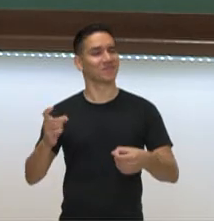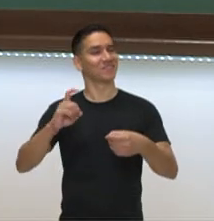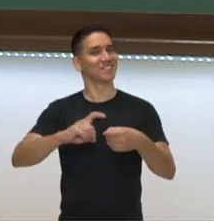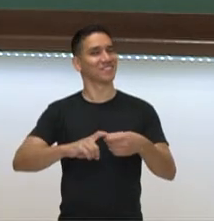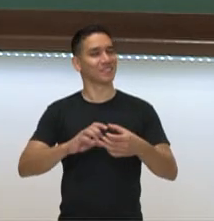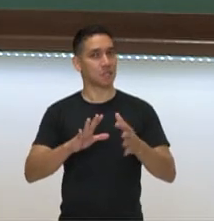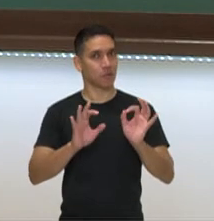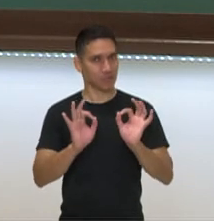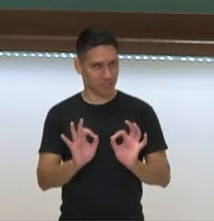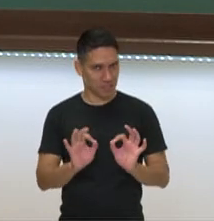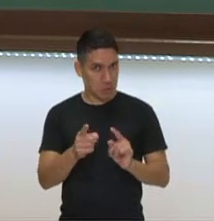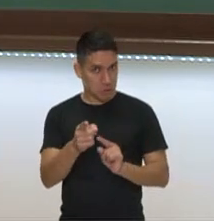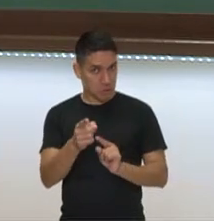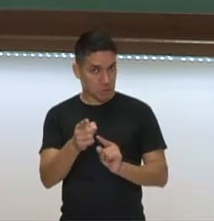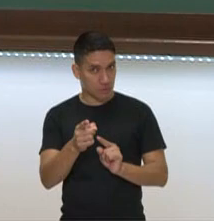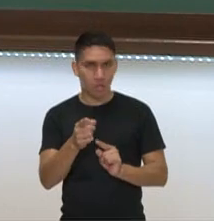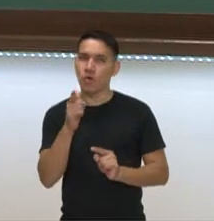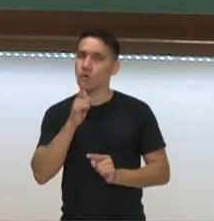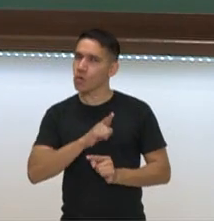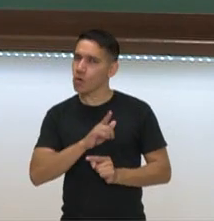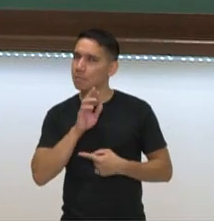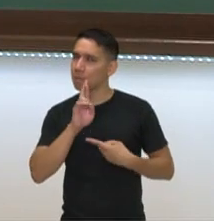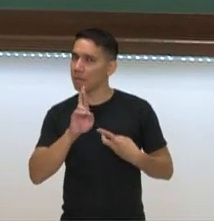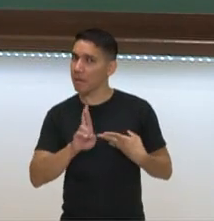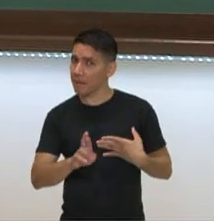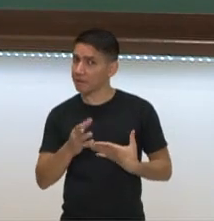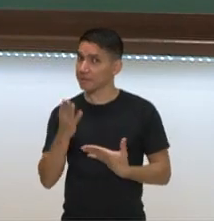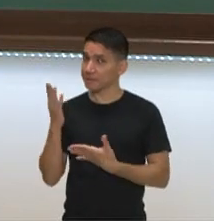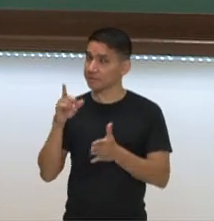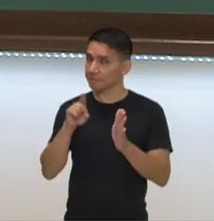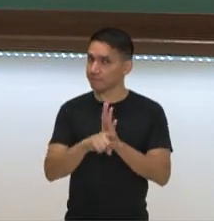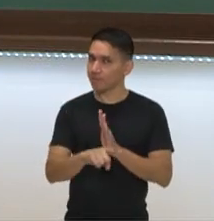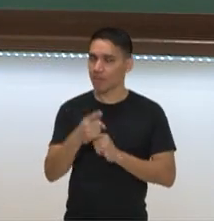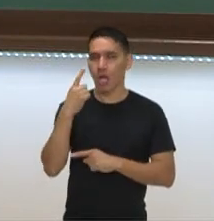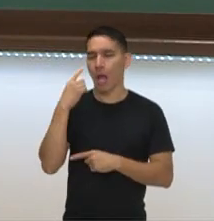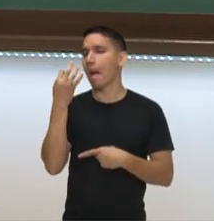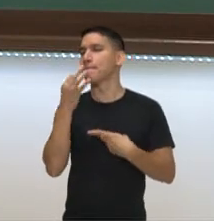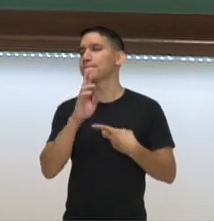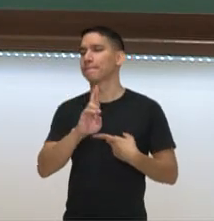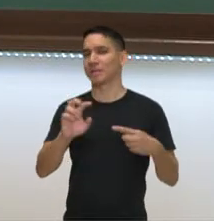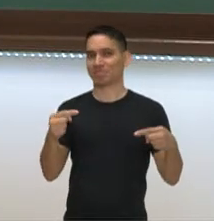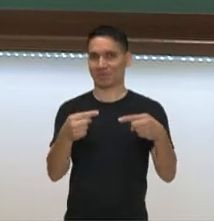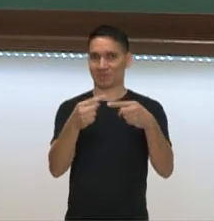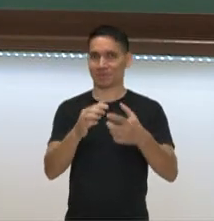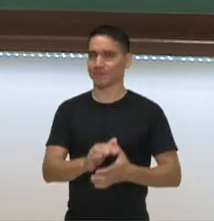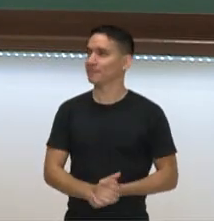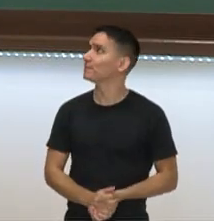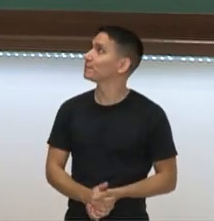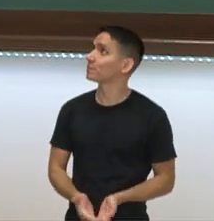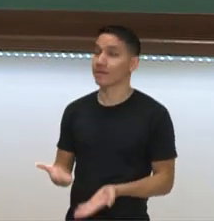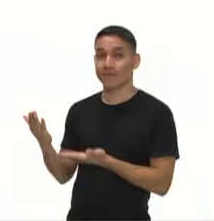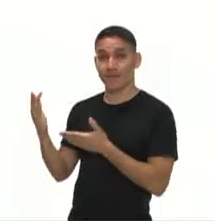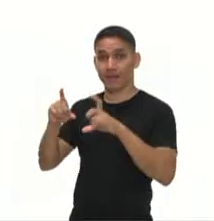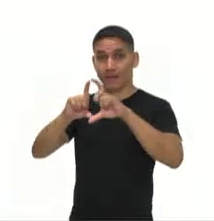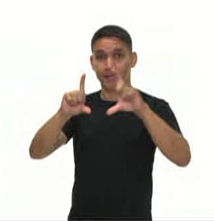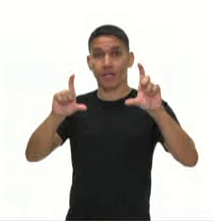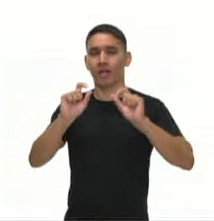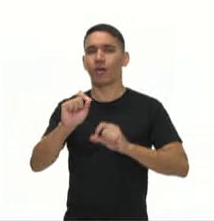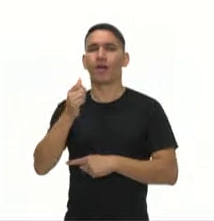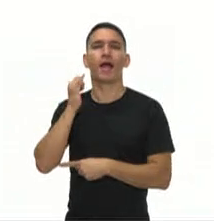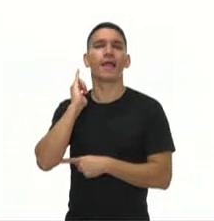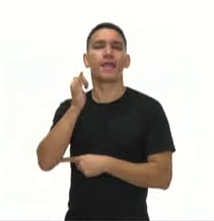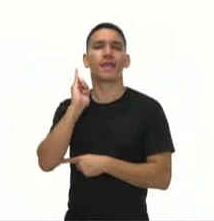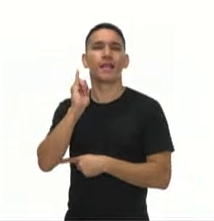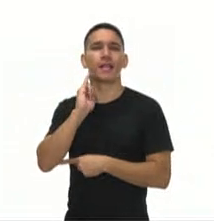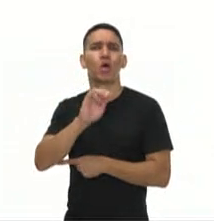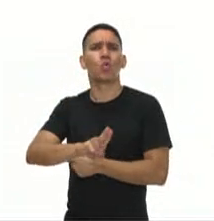Voltei, tudo certo aí? Deu conta de resolver a questão? Vamos gabaritar então. Nesse trecho, o narrador